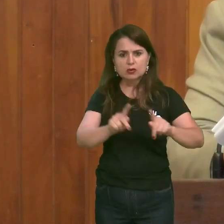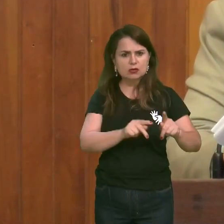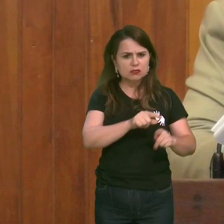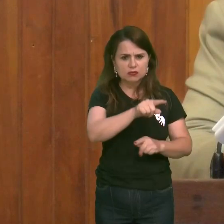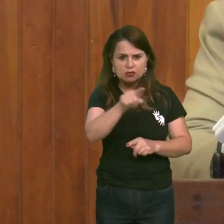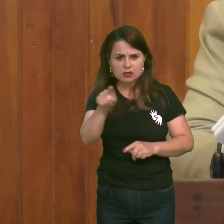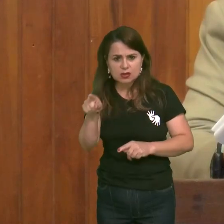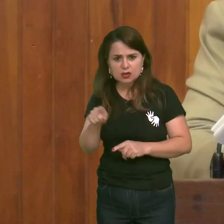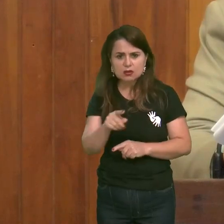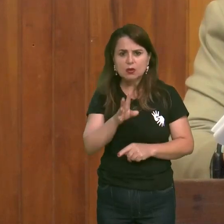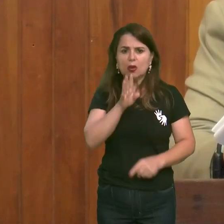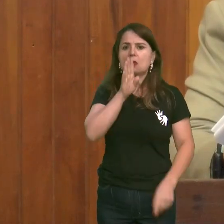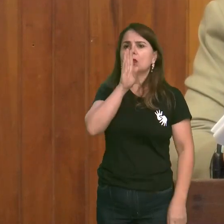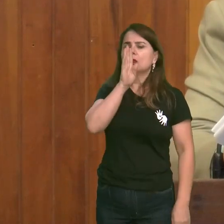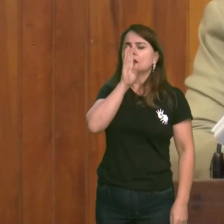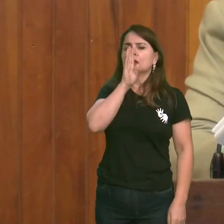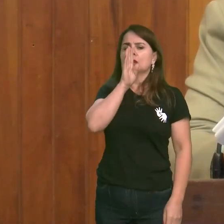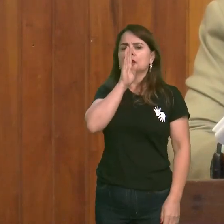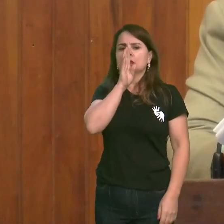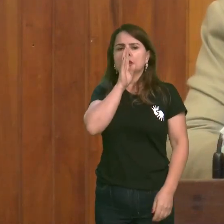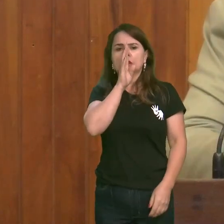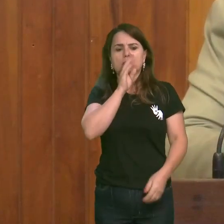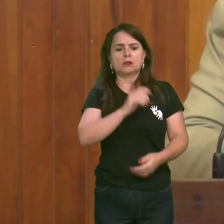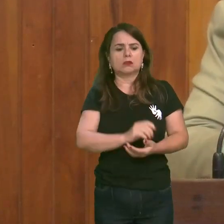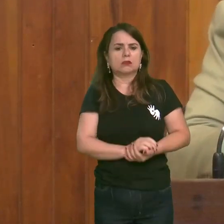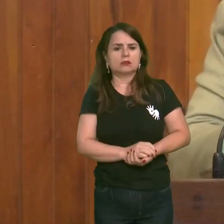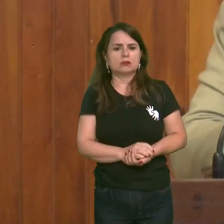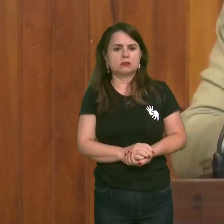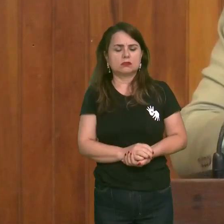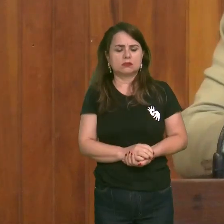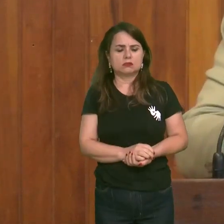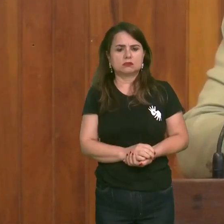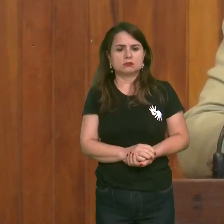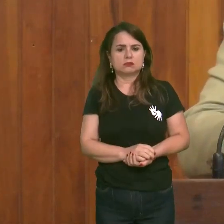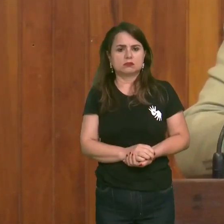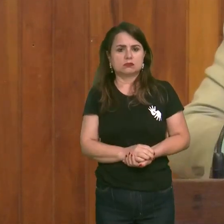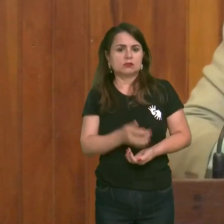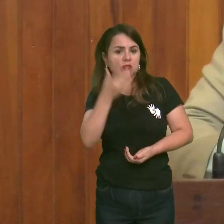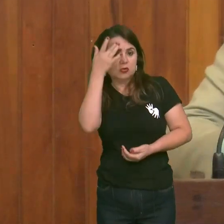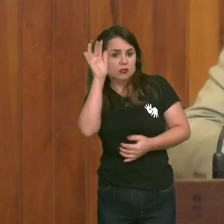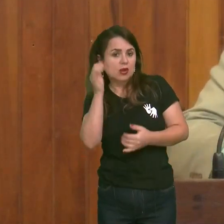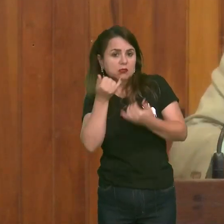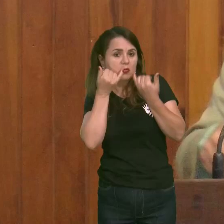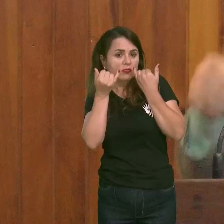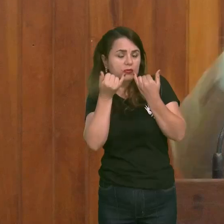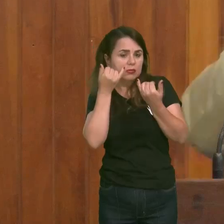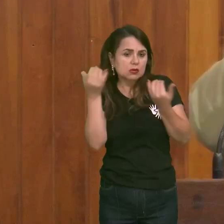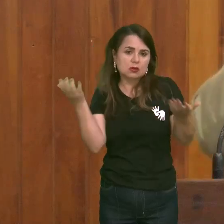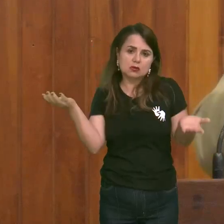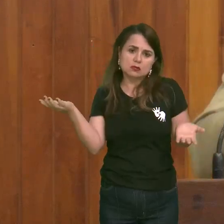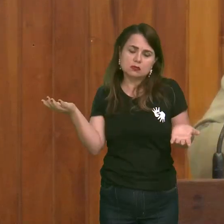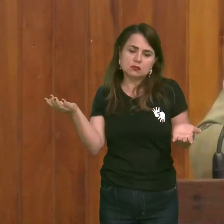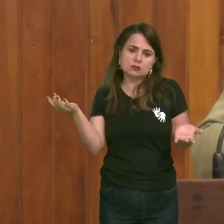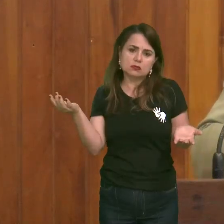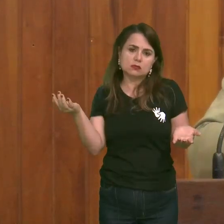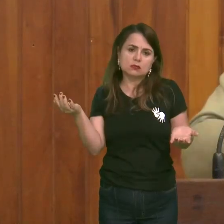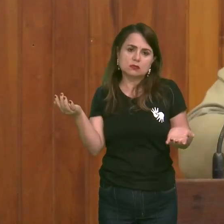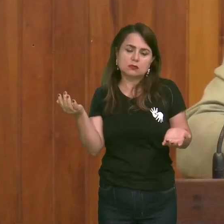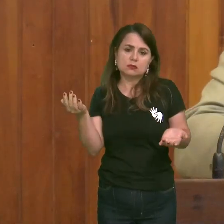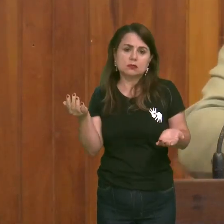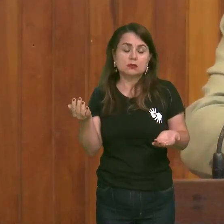a imprensa calada a população não tem acesso a essas informações mas enfim